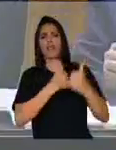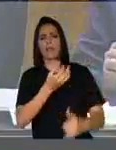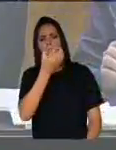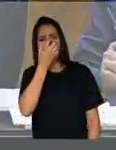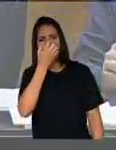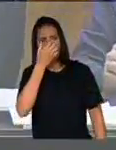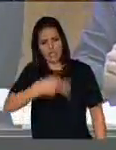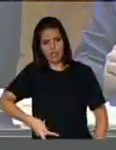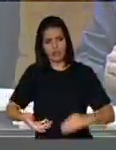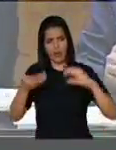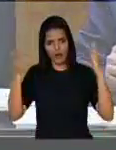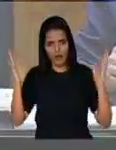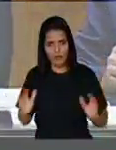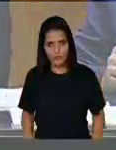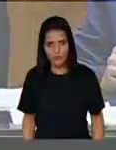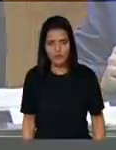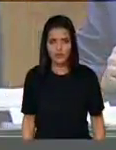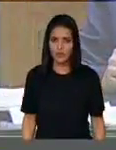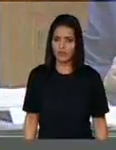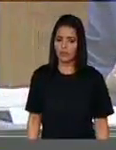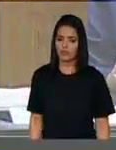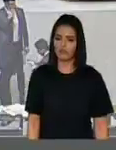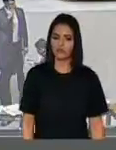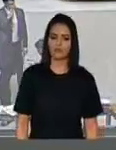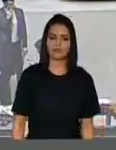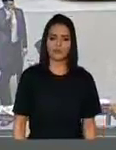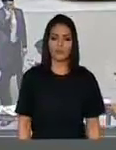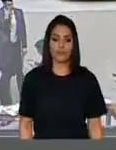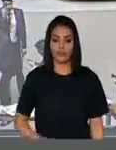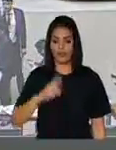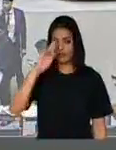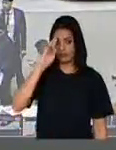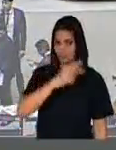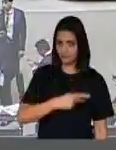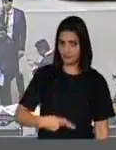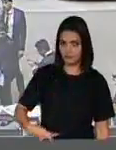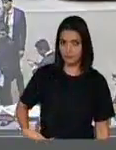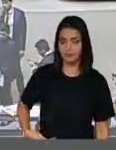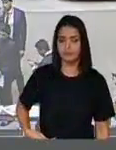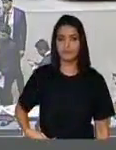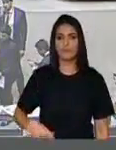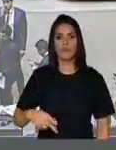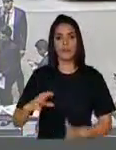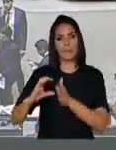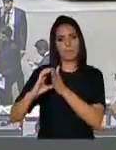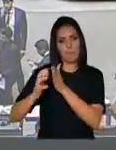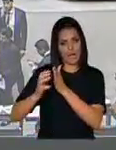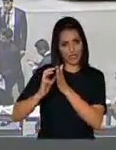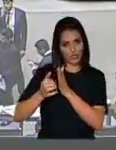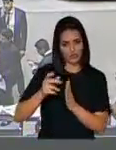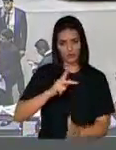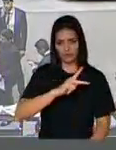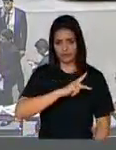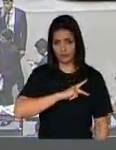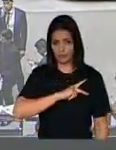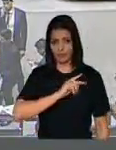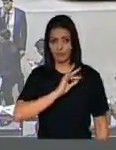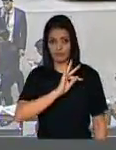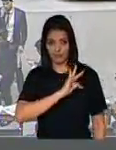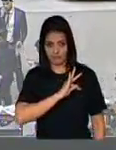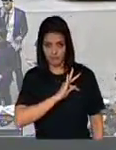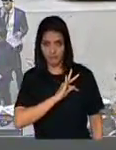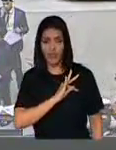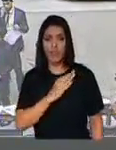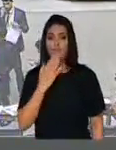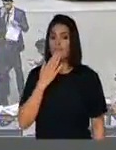para orientar para o PT. Presidente, o Partido dos Trabalhadores... Vamos voltar, presidente. O Partido dos Trabalhadores